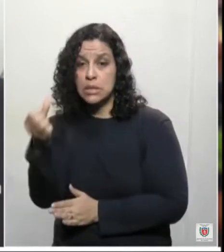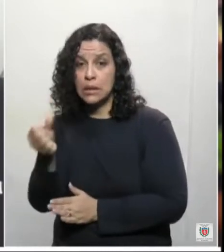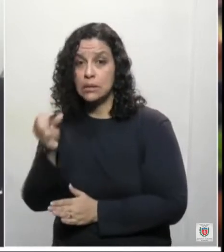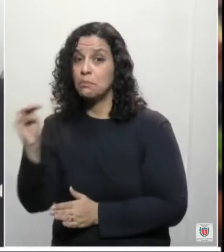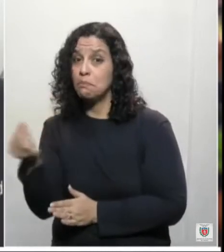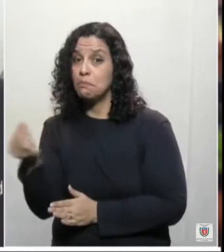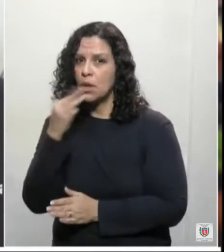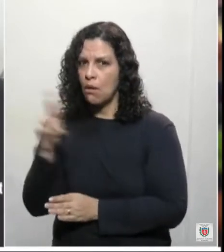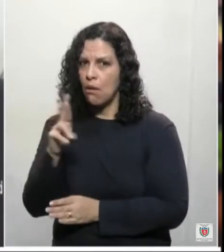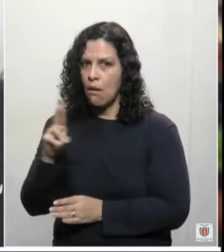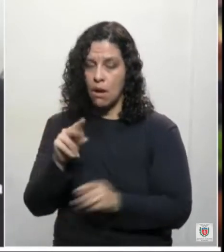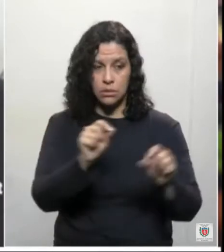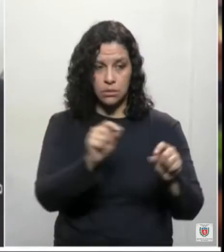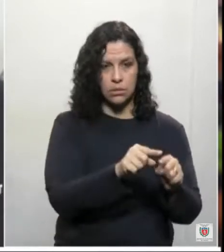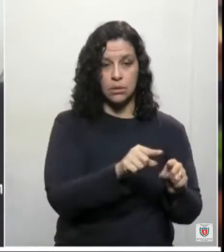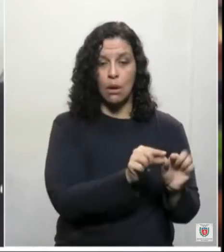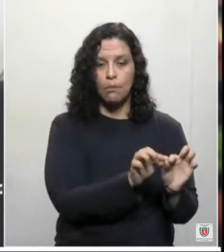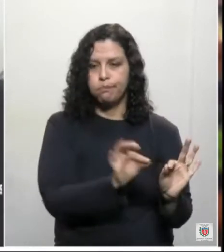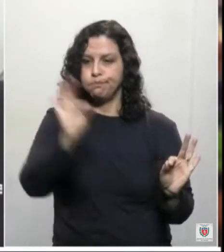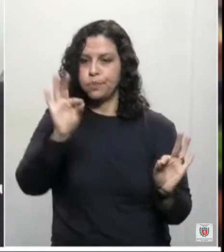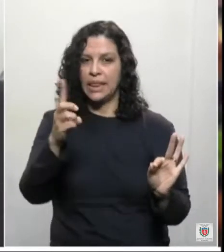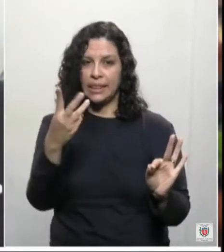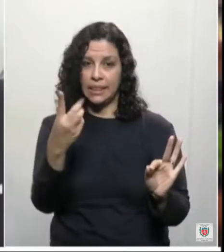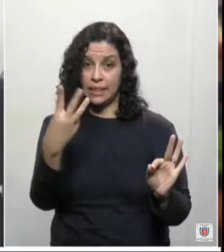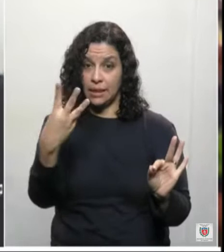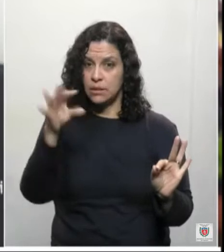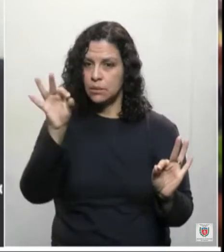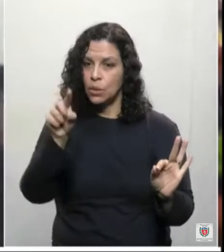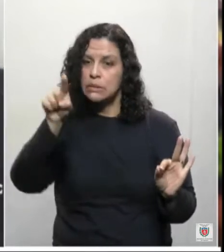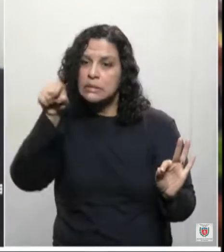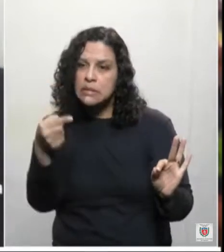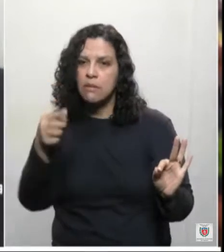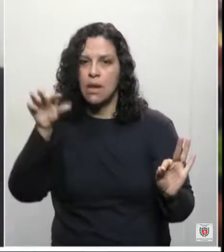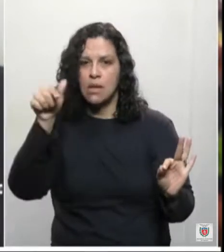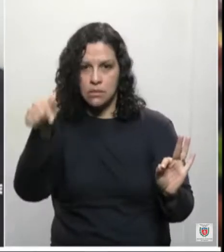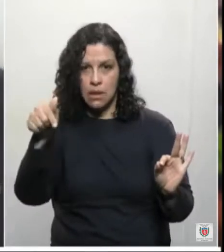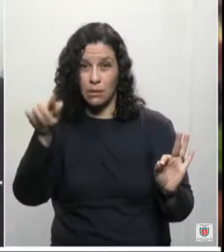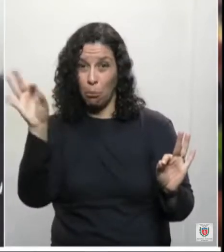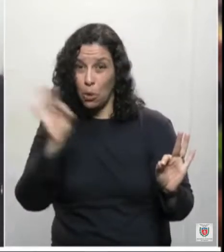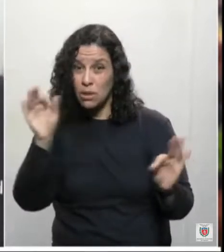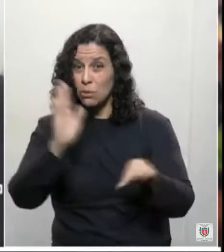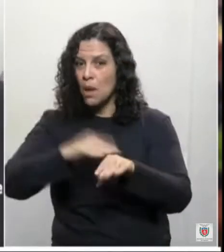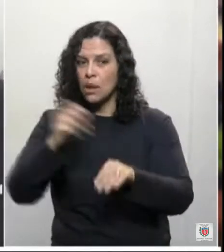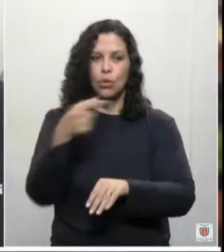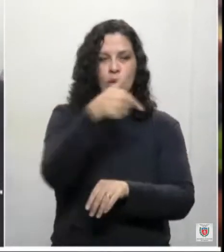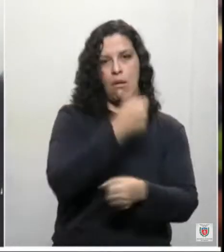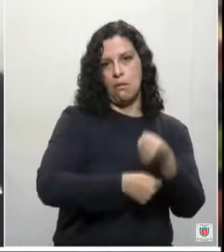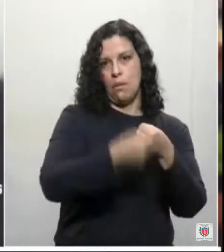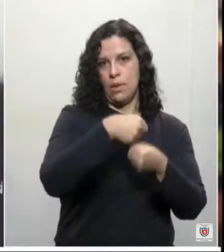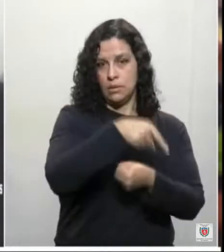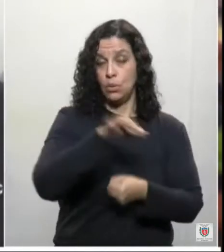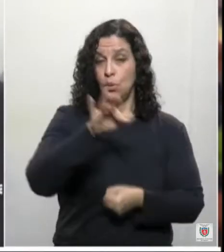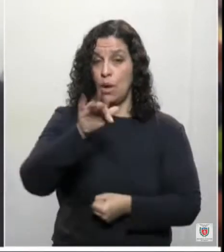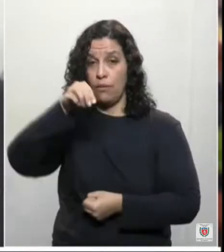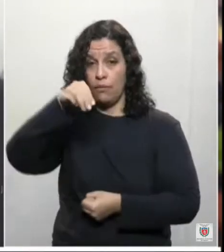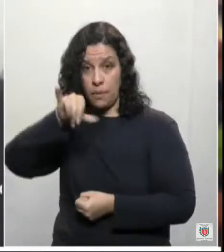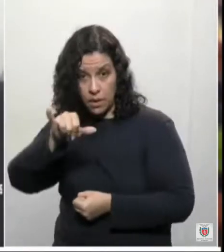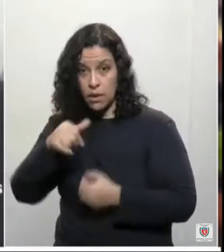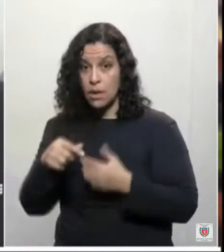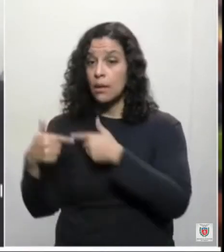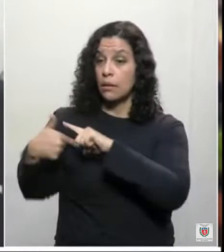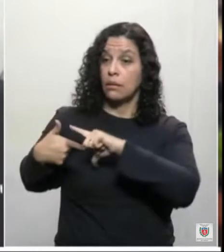que representa um crescimento de 13,7% sobre o valor efetivamente arrecadado em 2019. O FMI, que é um órgão conservador